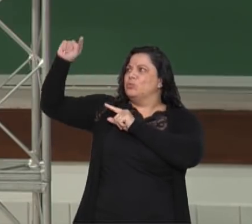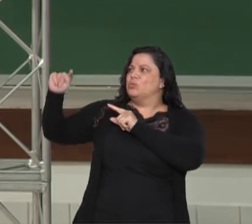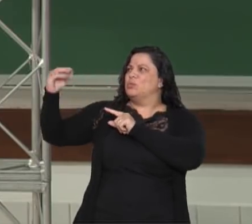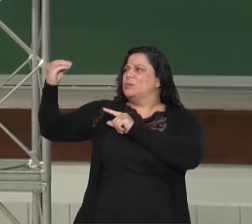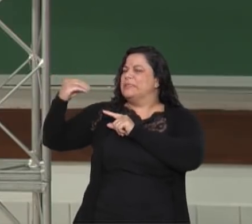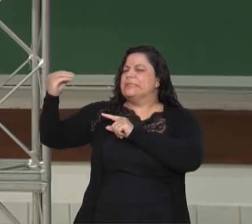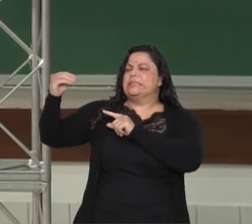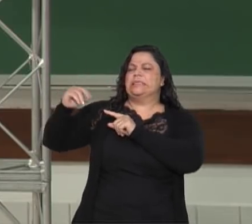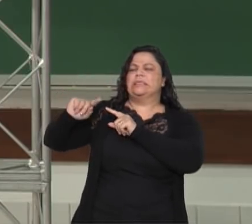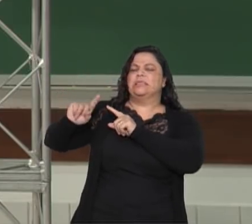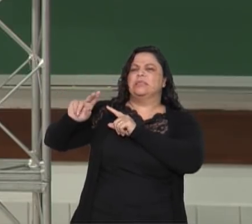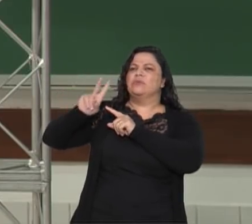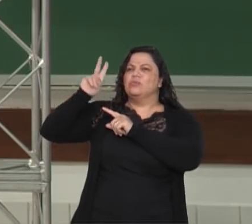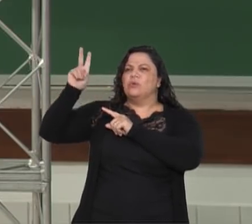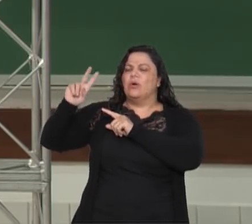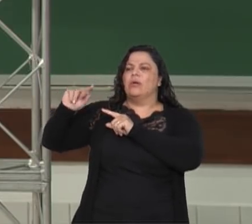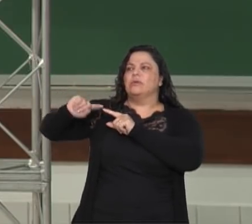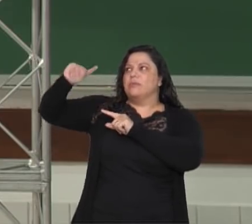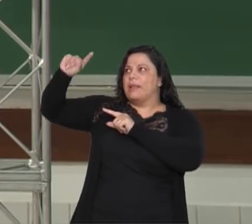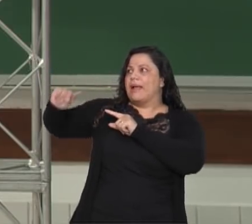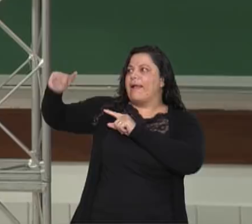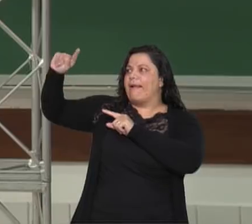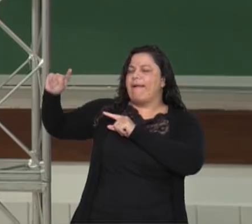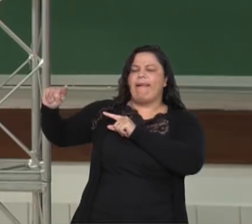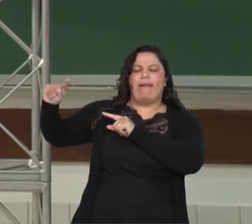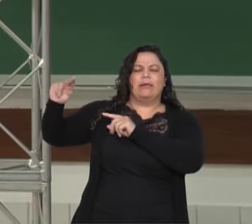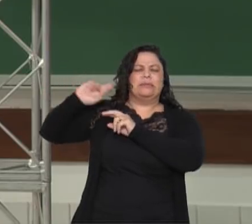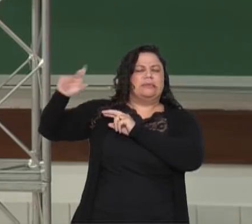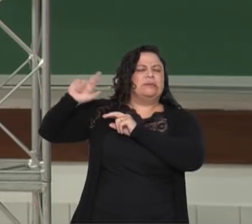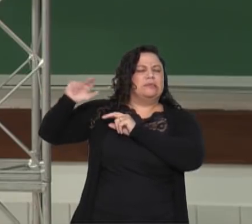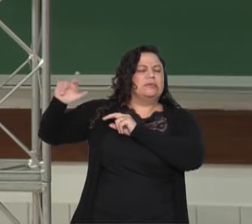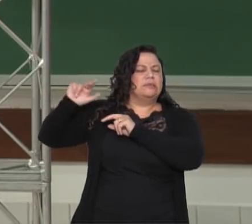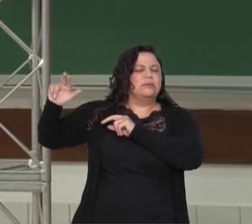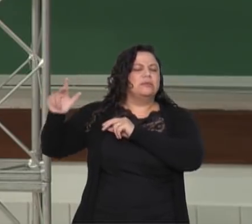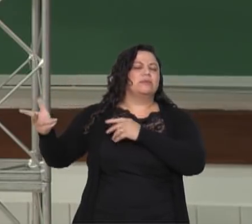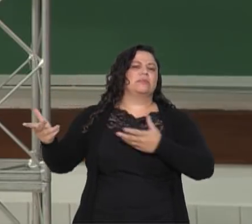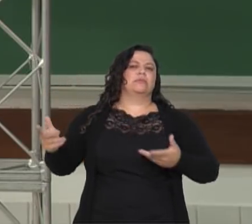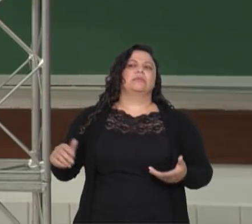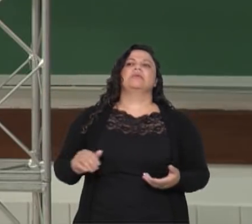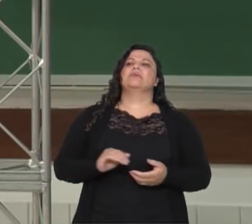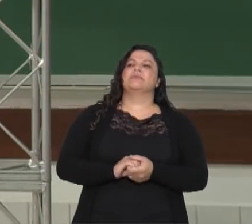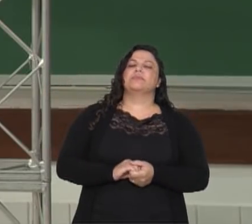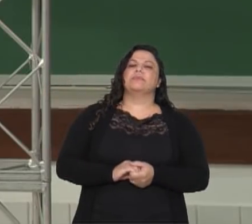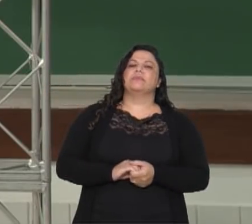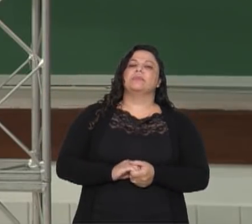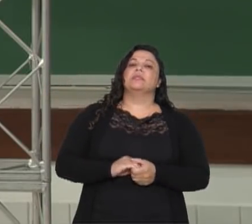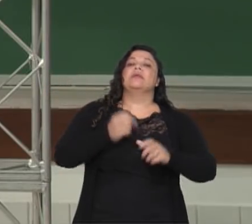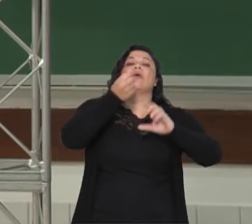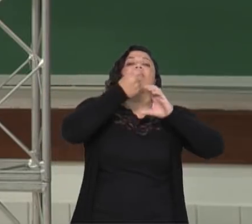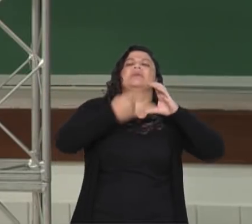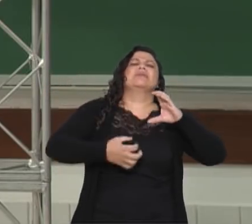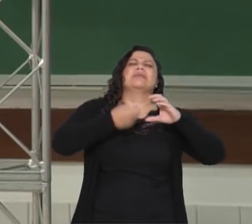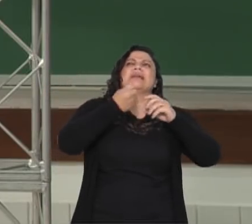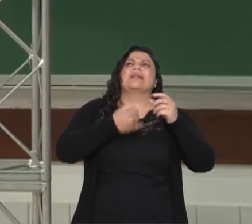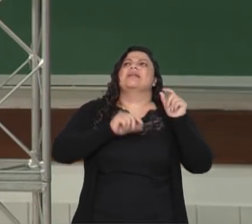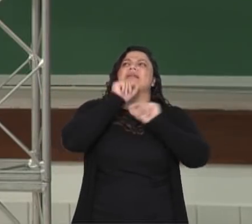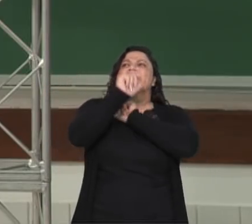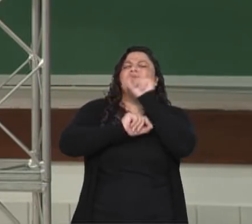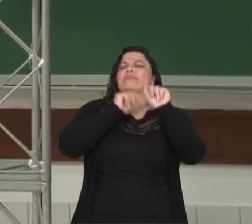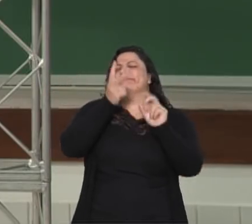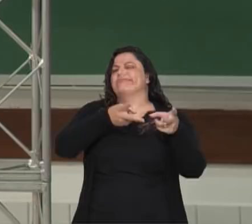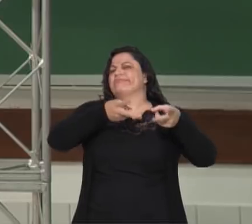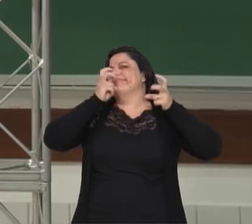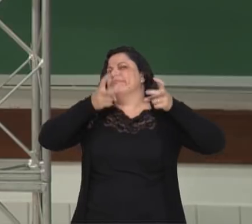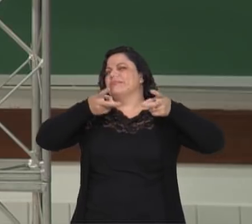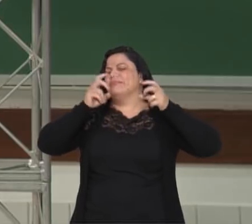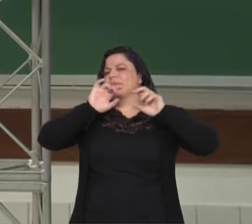intensidades. Então, a gente vai falar um pouco sobre algumas características que ajudam a perceber mais detalhadamente